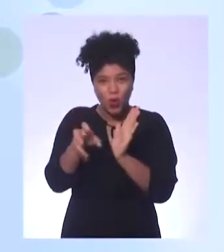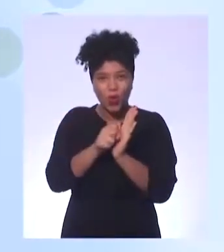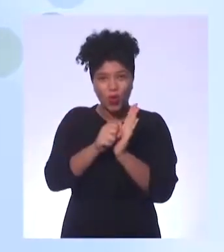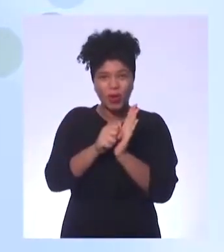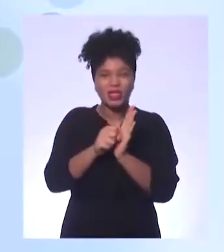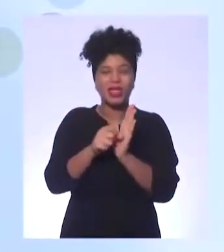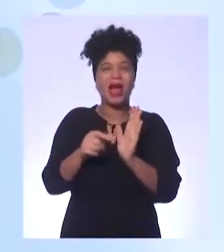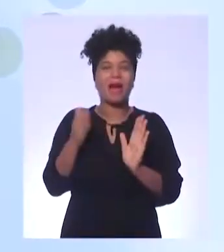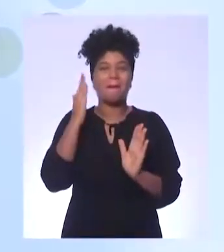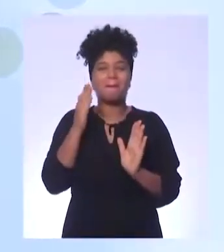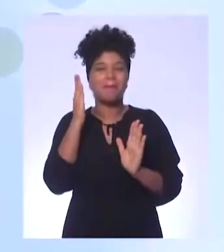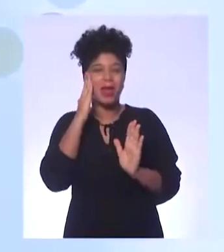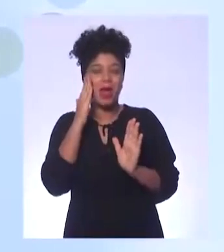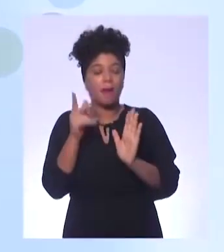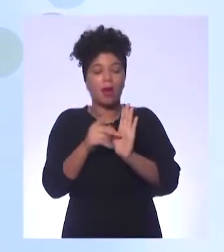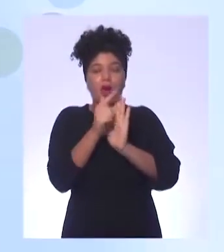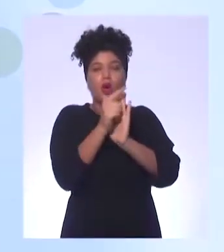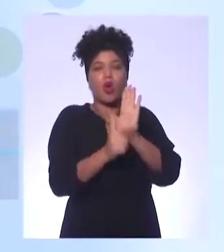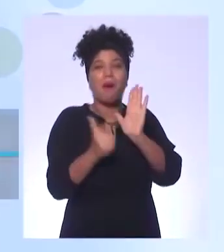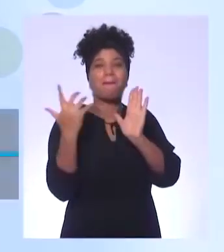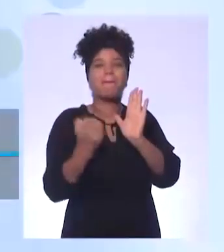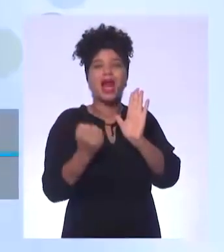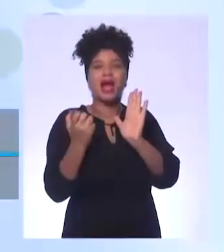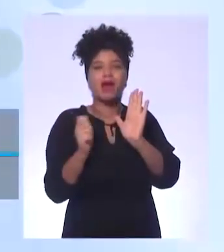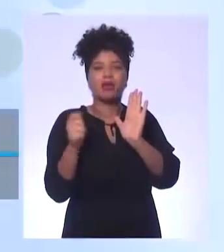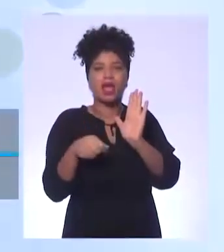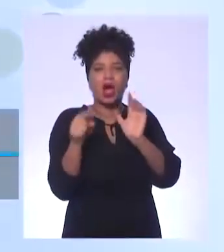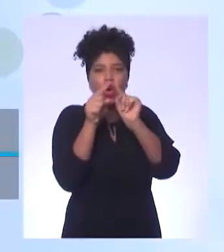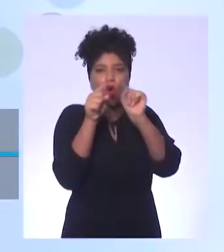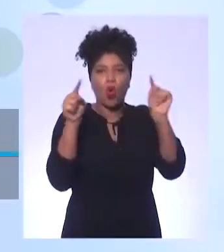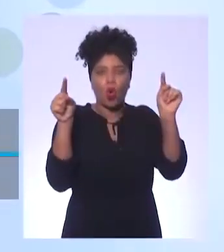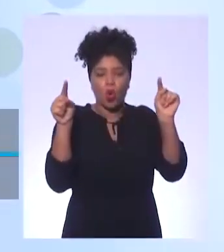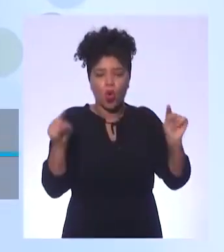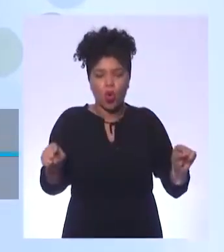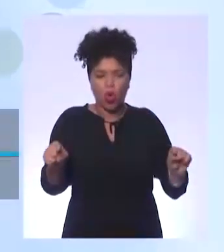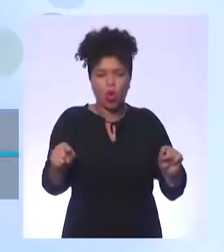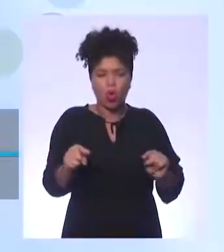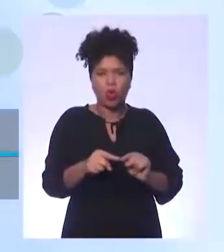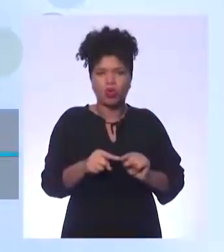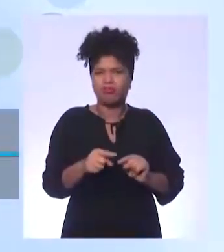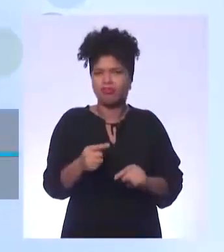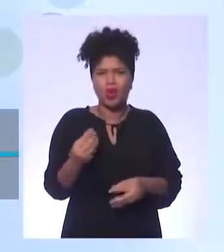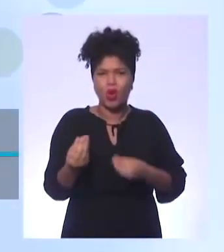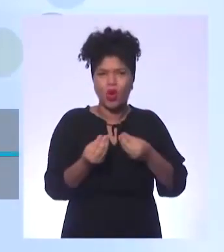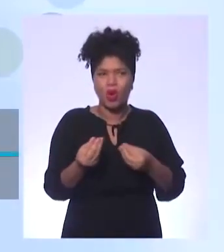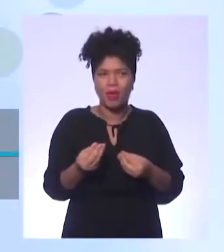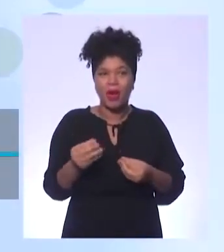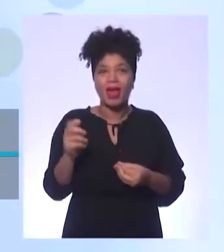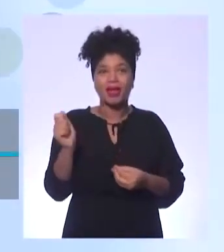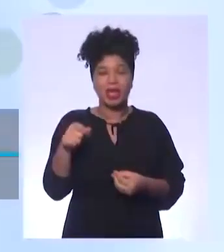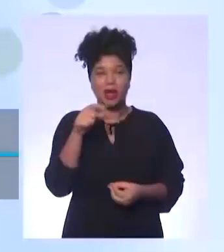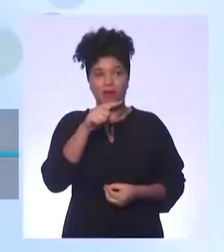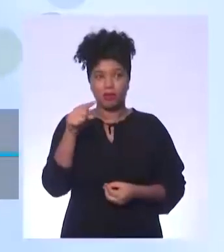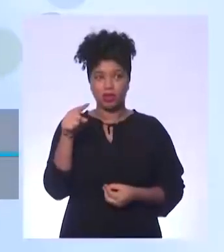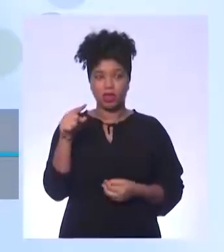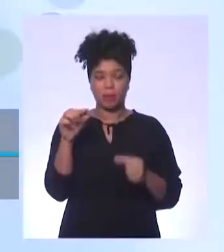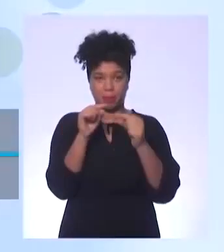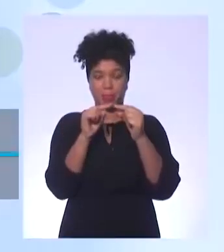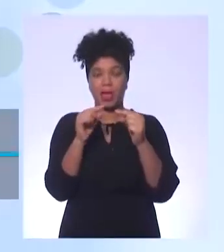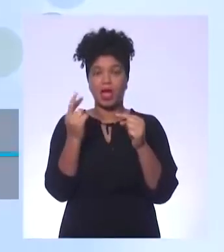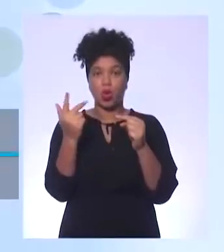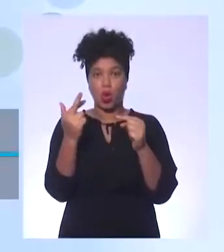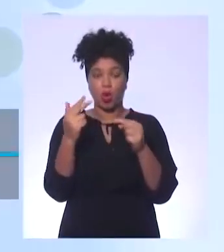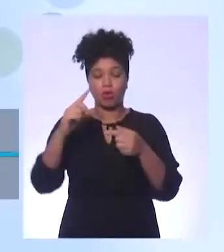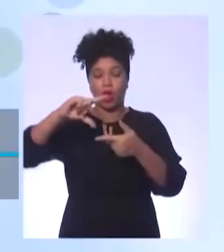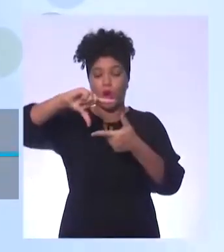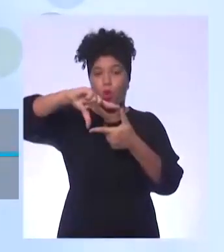para desenhar, mas se você puder já fazer uma folha quadrada. Você vai falar, como eu vou fazer uma folha quadrada? Pega a folha, pega as medidas na horizontal e vertical, transforma